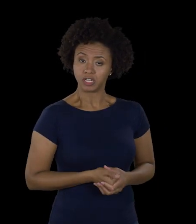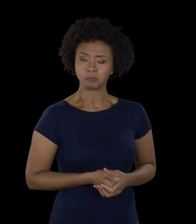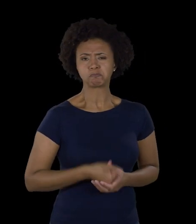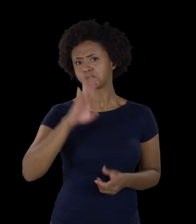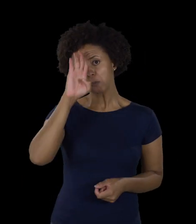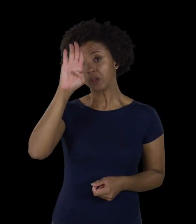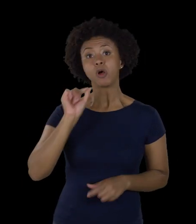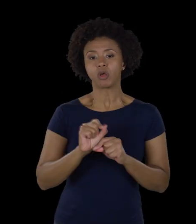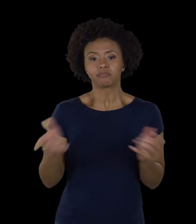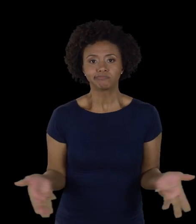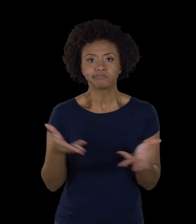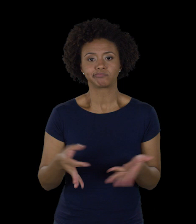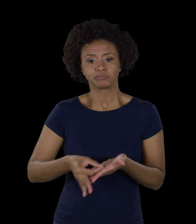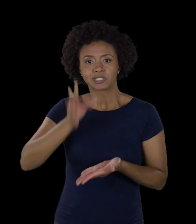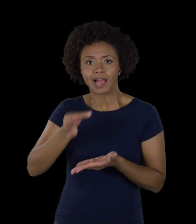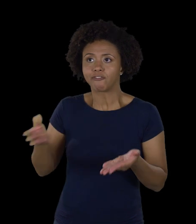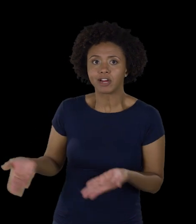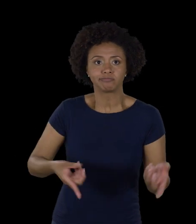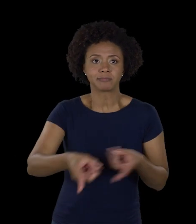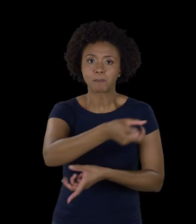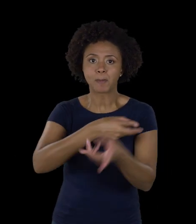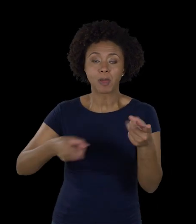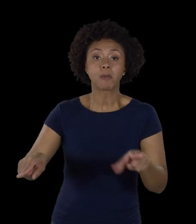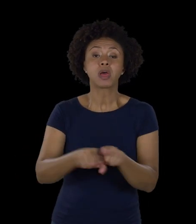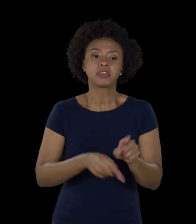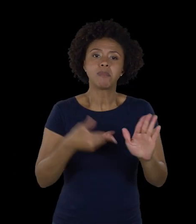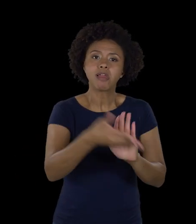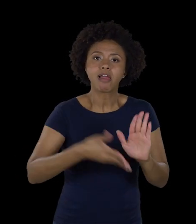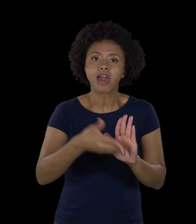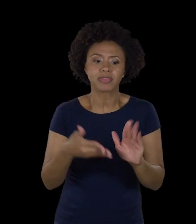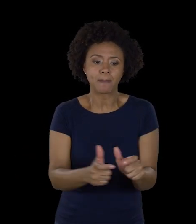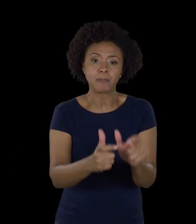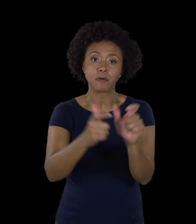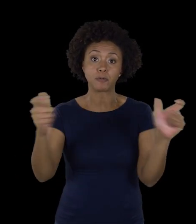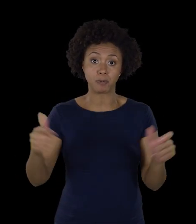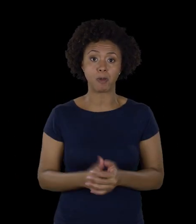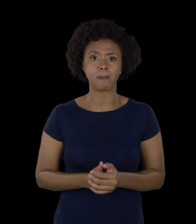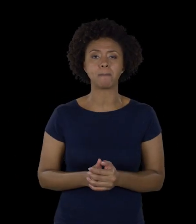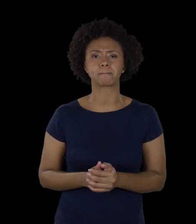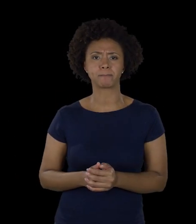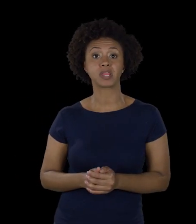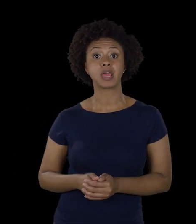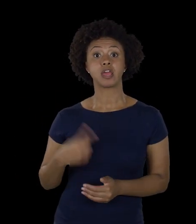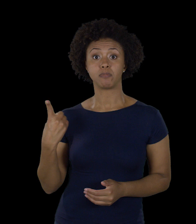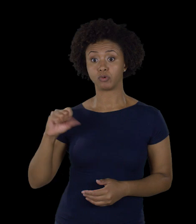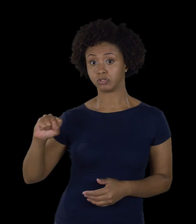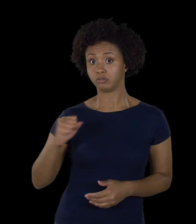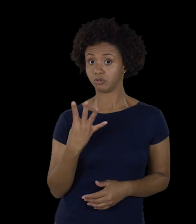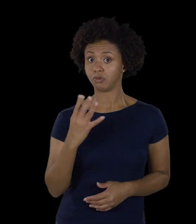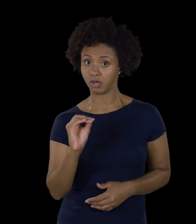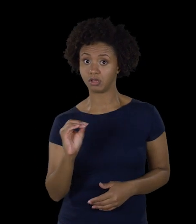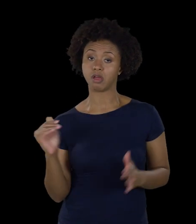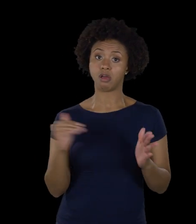agora, sobretudo incentivando o café e ampliando as ferrovias. O reinado de Dom Pedro II,